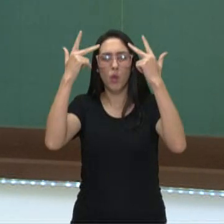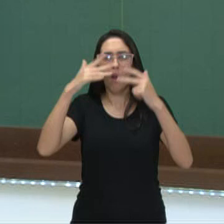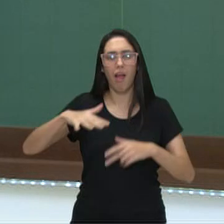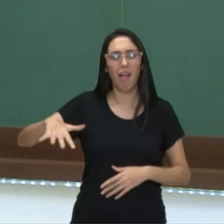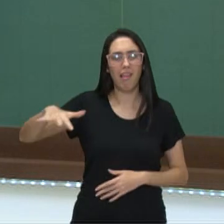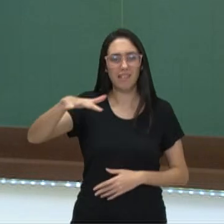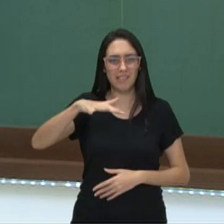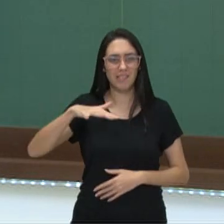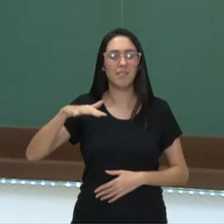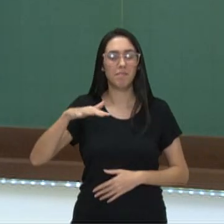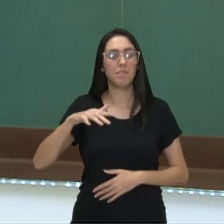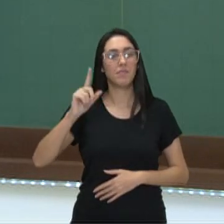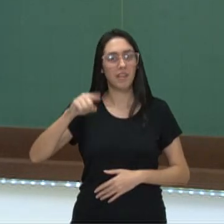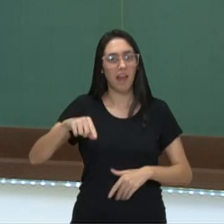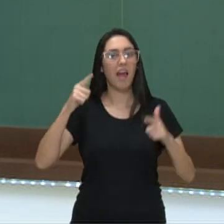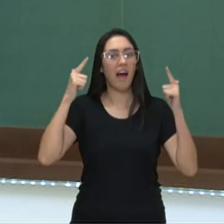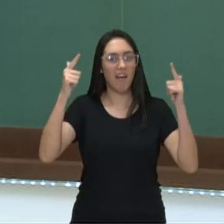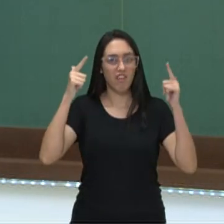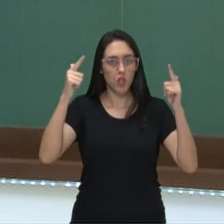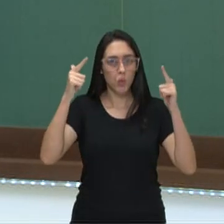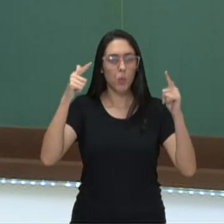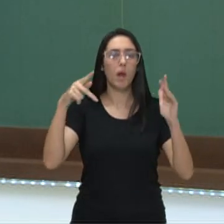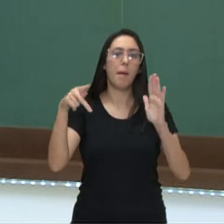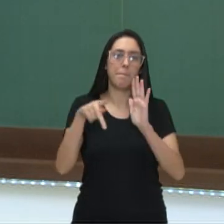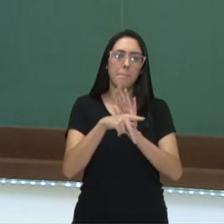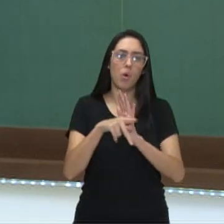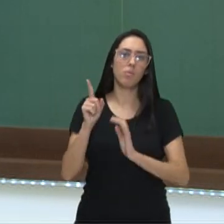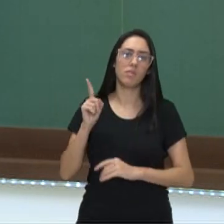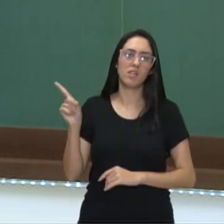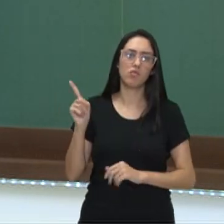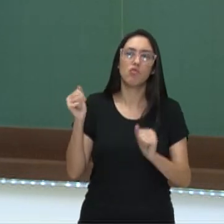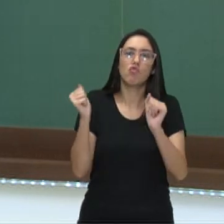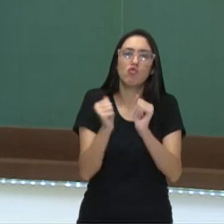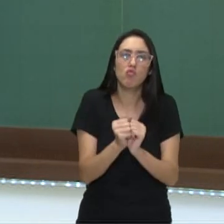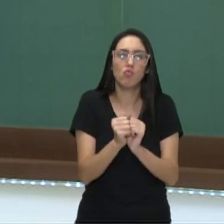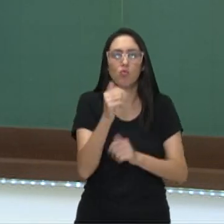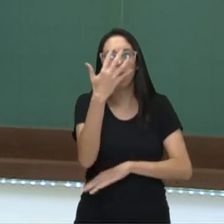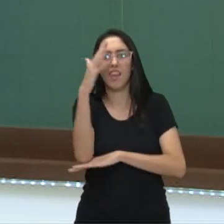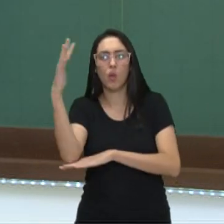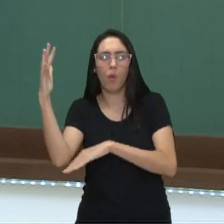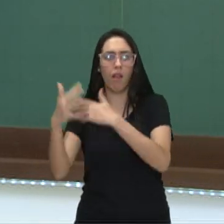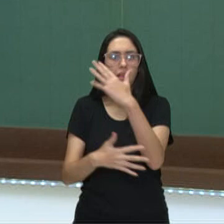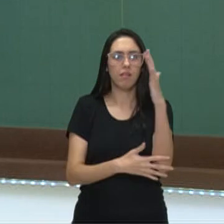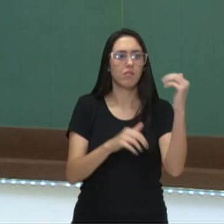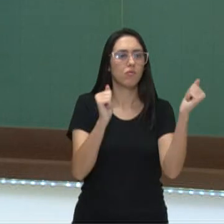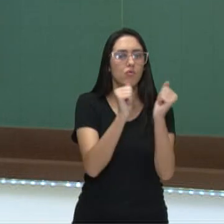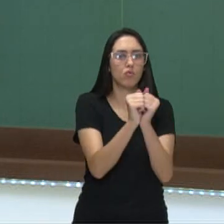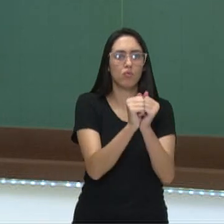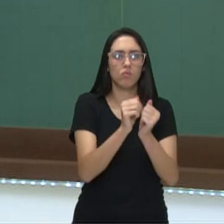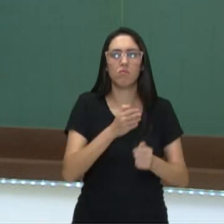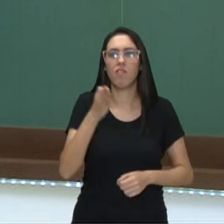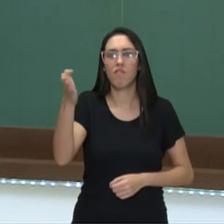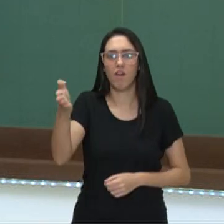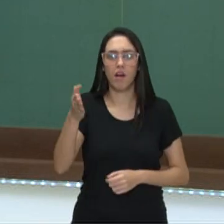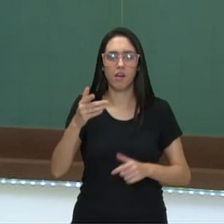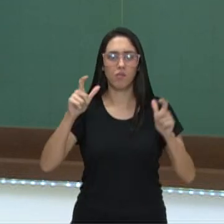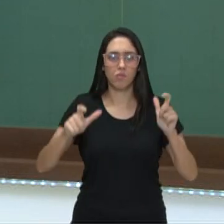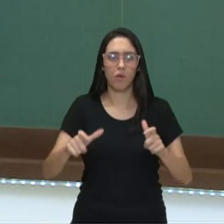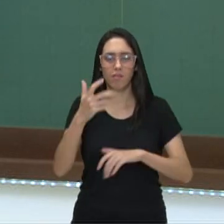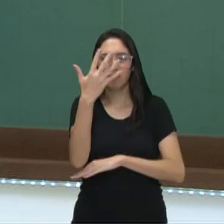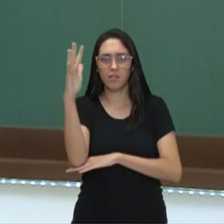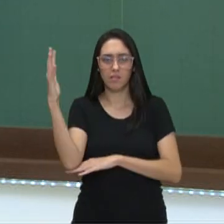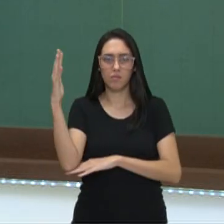é realizada junto com a natureza e muitas vezes, né, os desafios